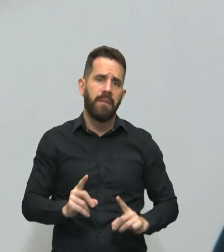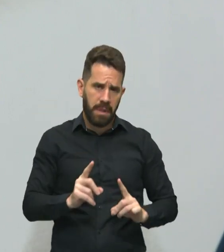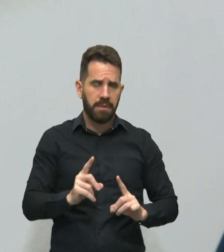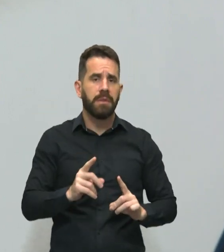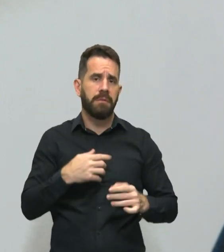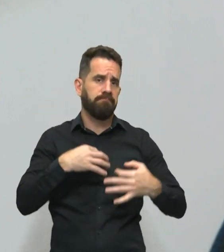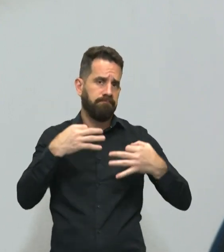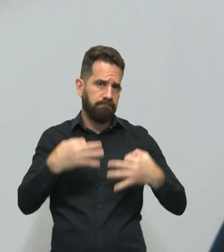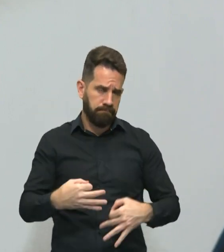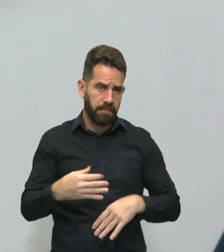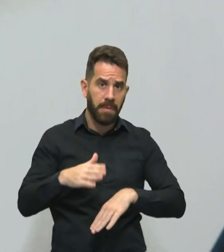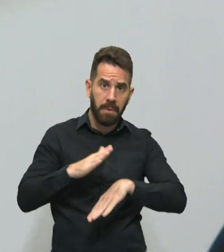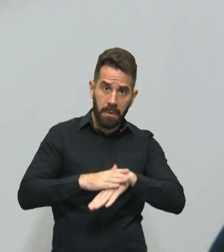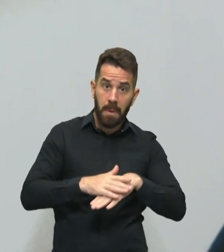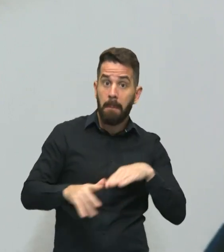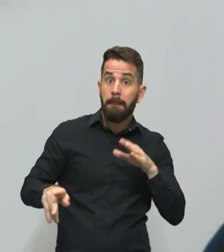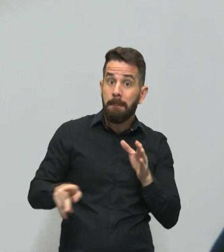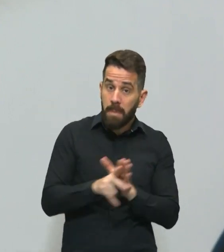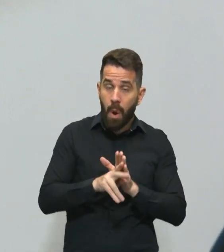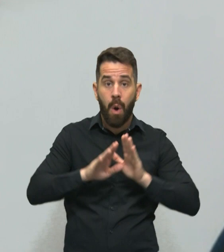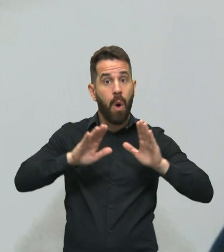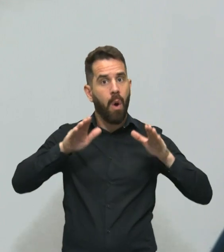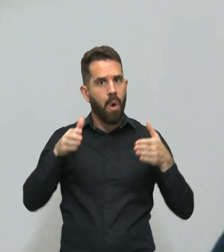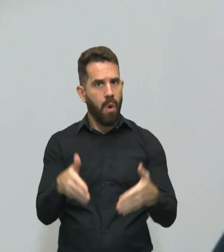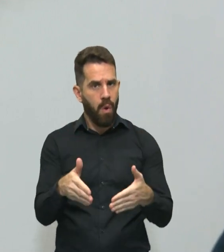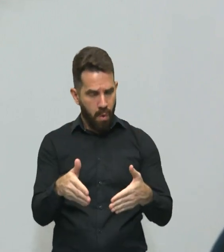deficiência da pessoa no